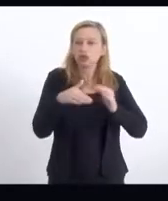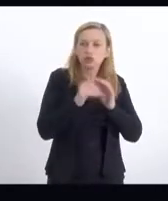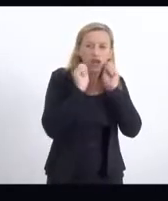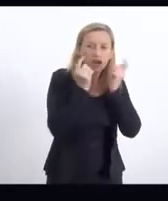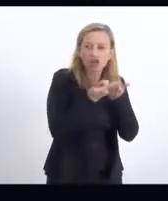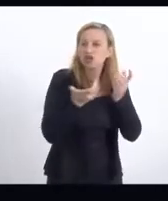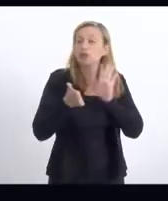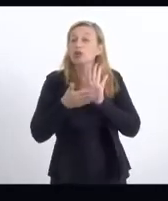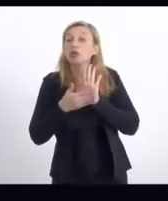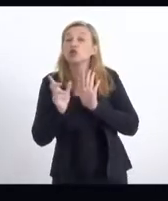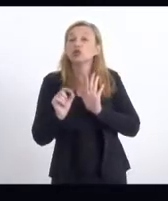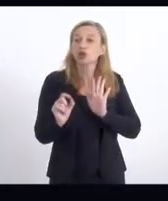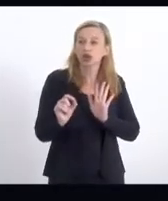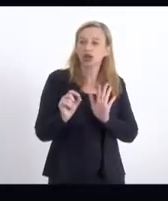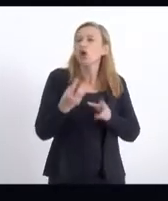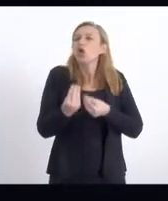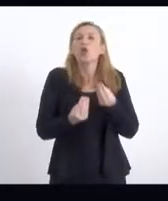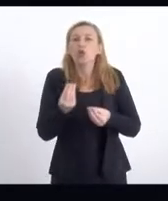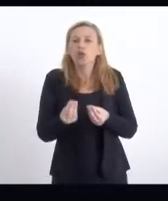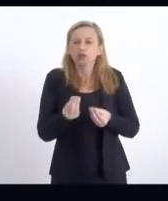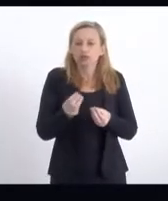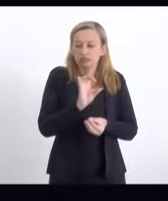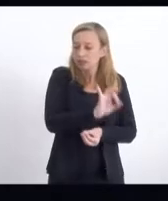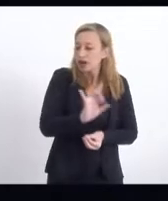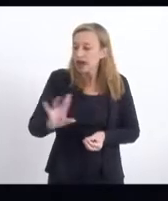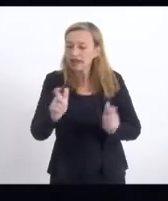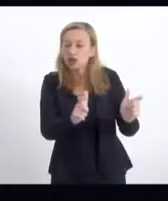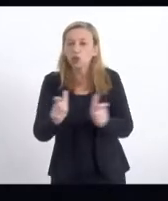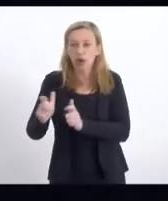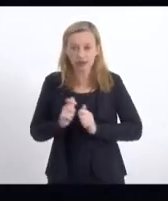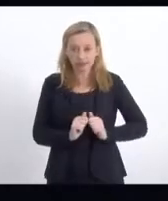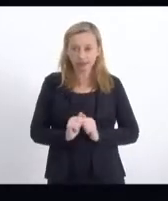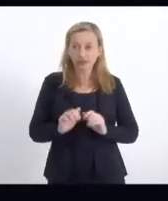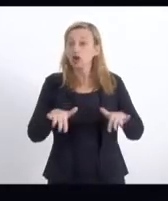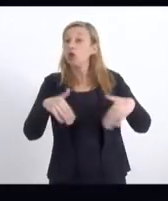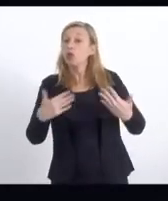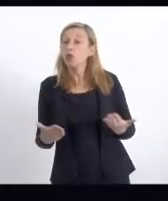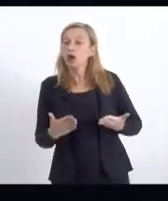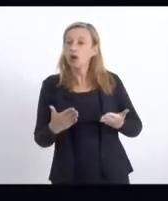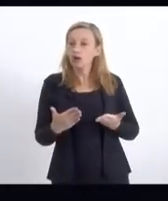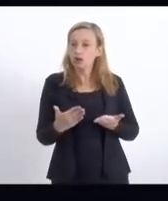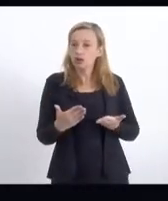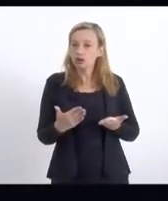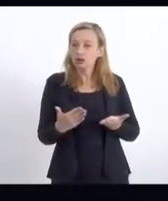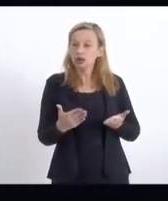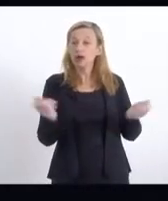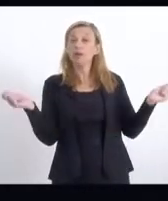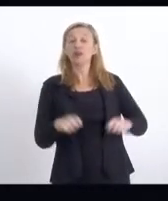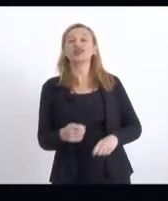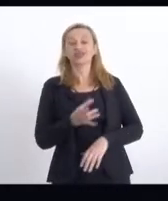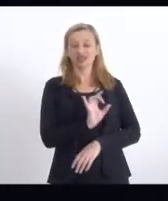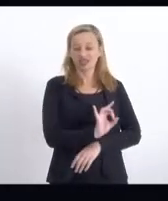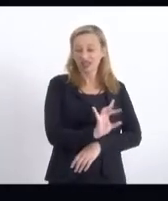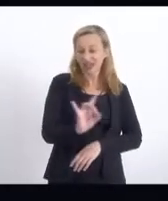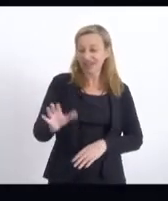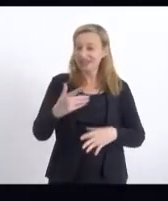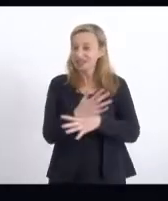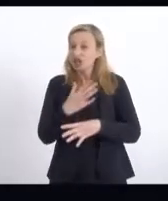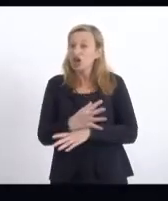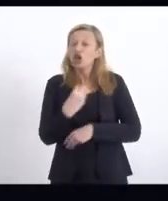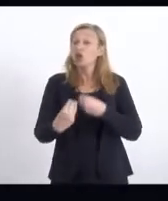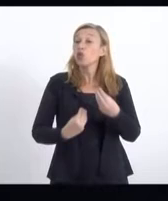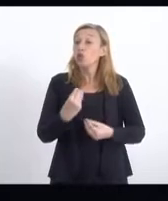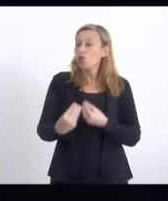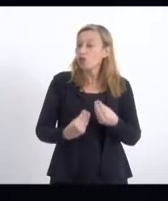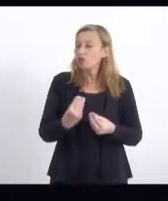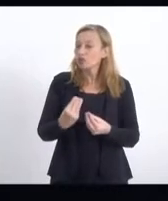dizer, como é que é cada região? Quais são os gargalos? Quais são as potencialidades? E como é que a gente starta um